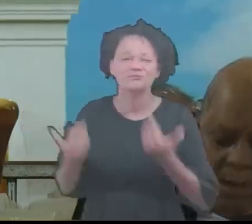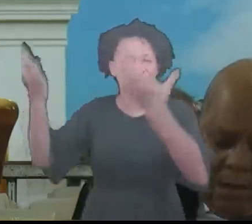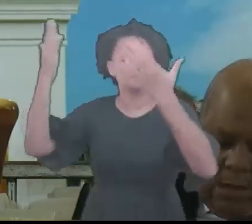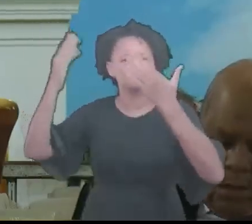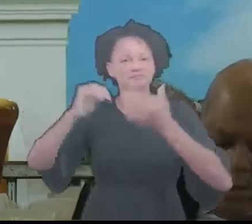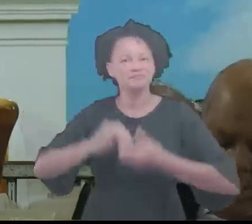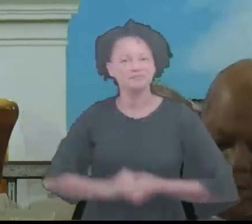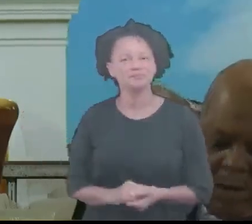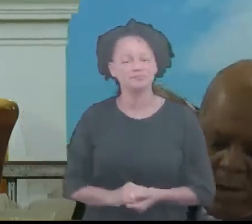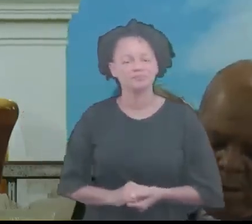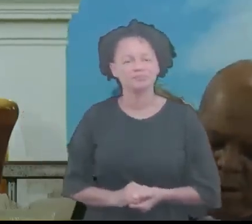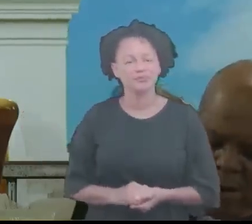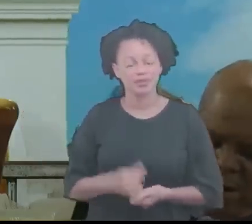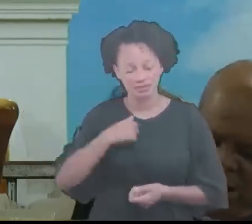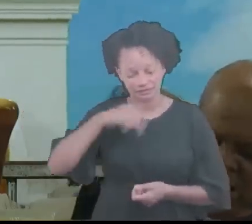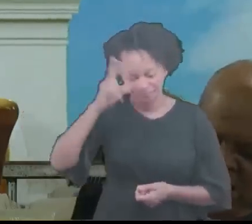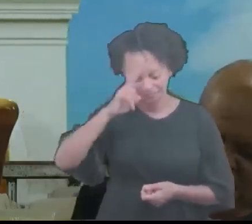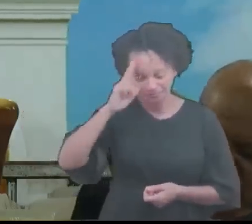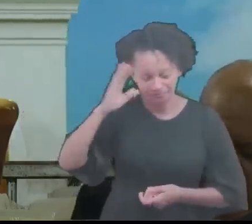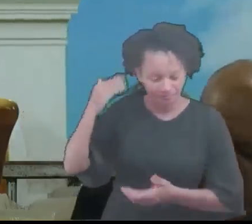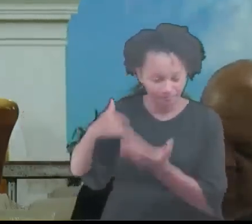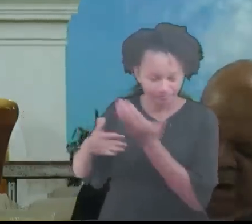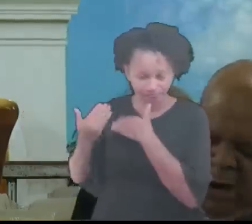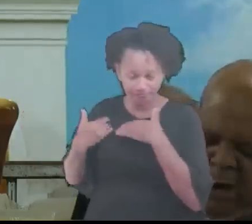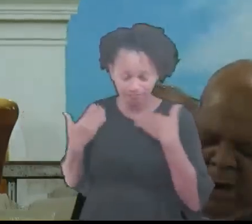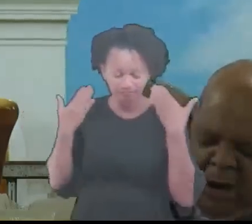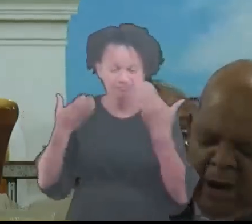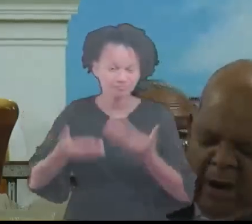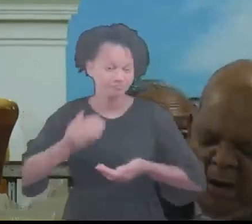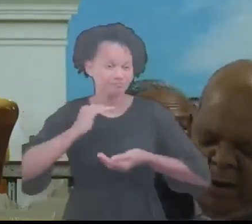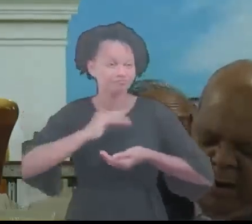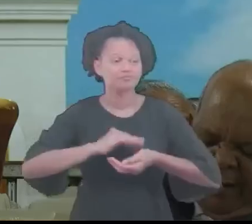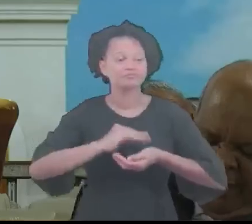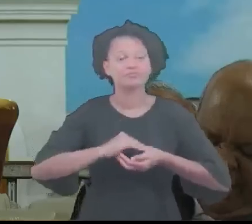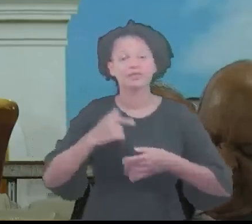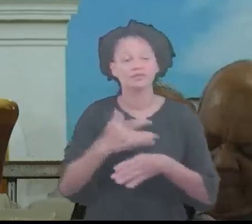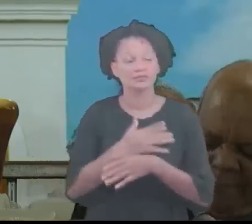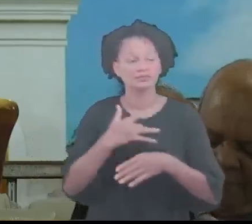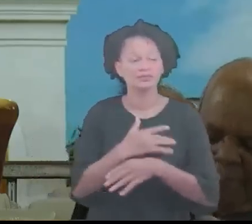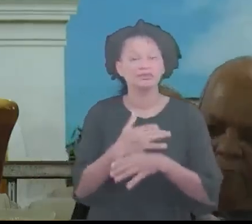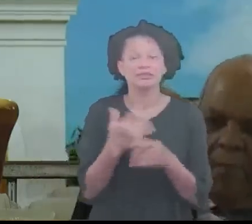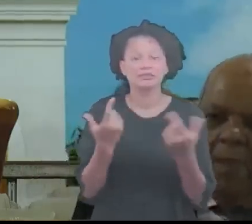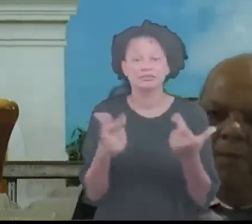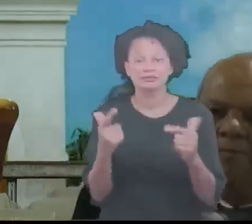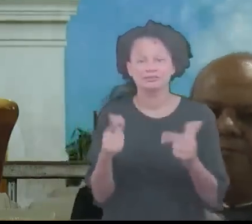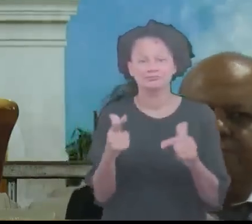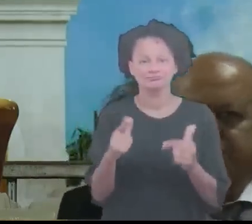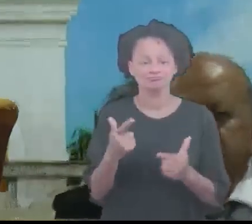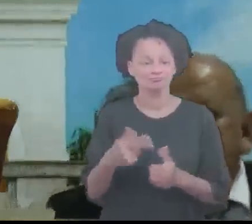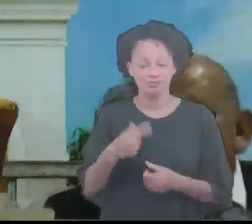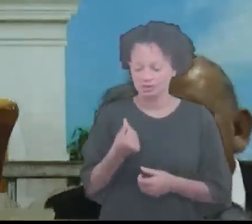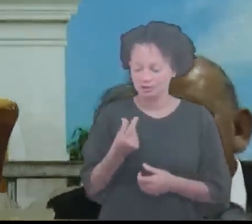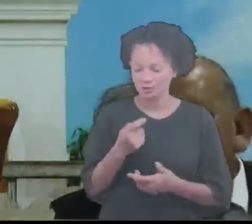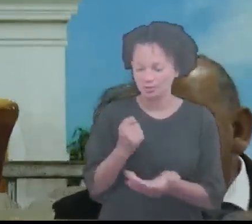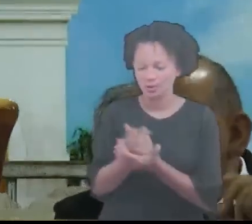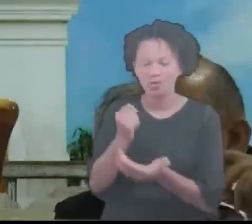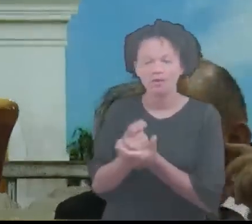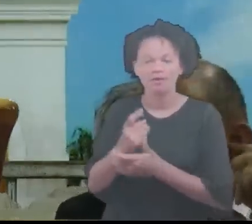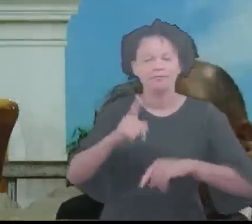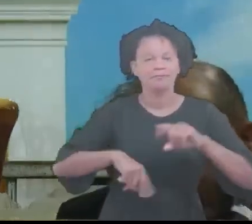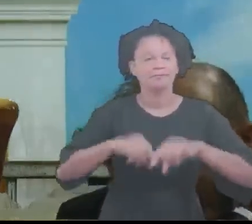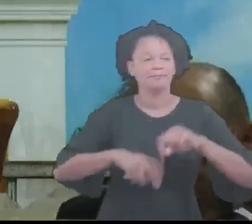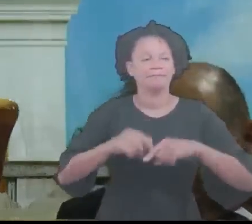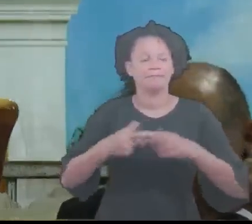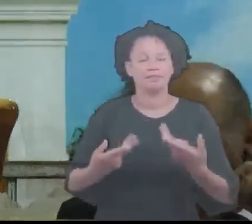Aleluia. Eu me lembro que quando nós chegamos em Delmiro Gouveia, nós não tínhamos dinheiro para comprar material